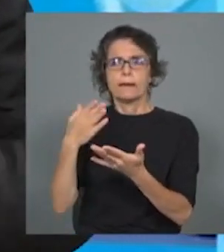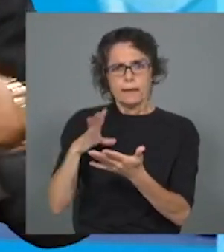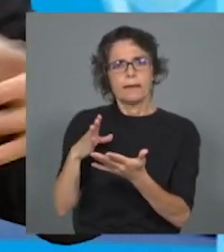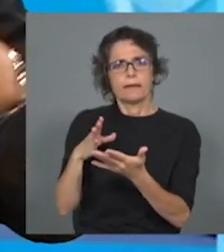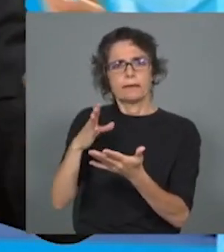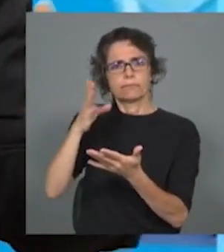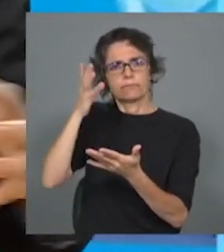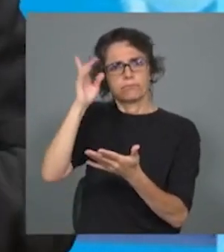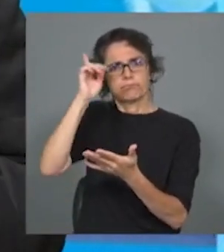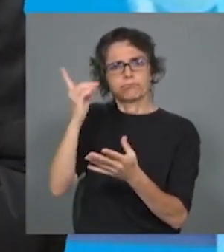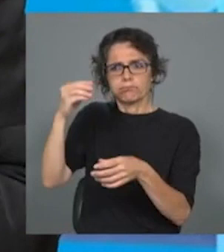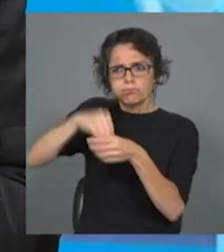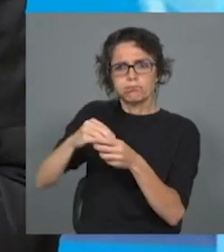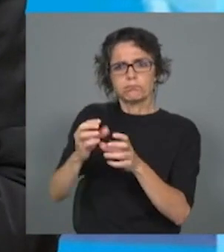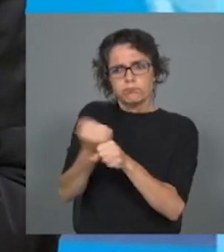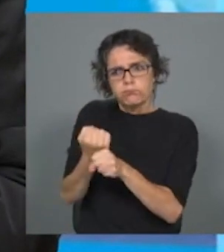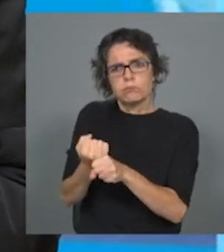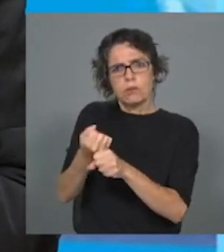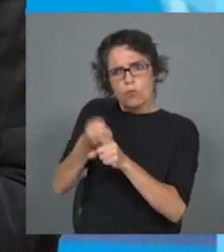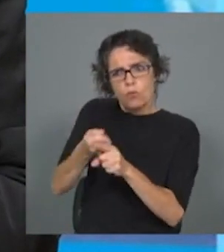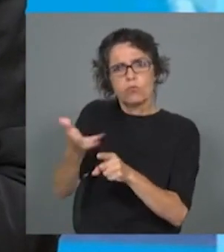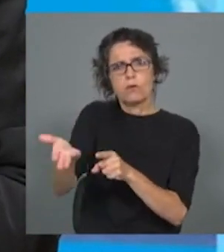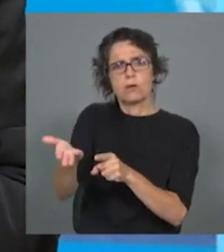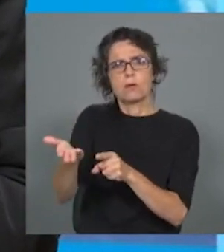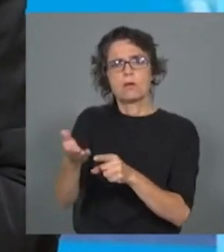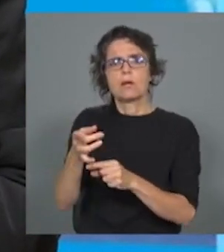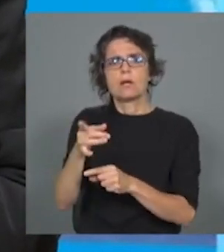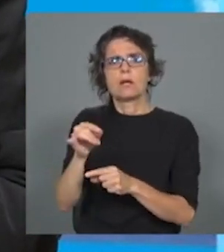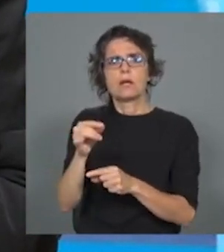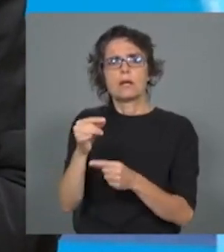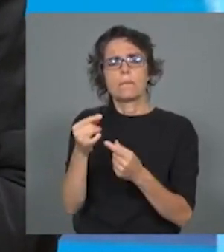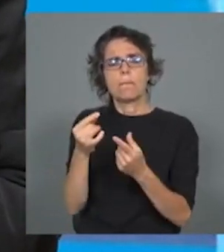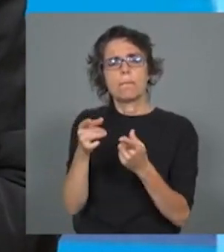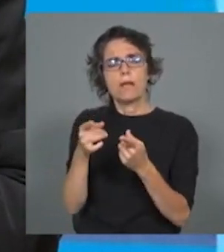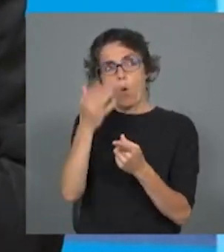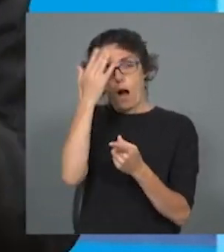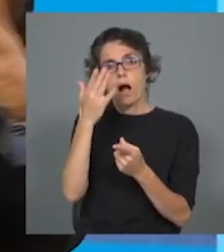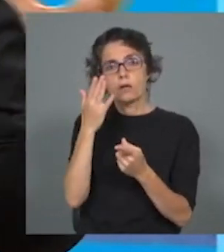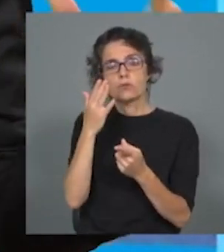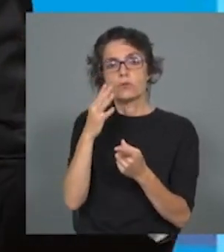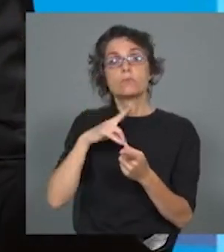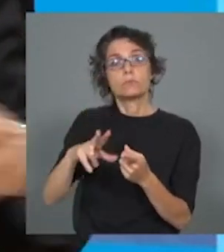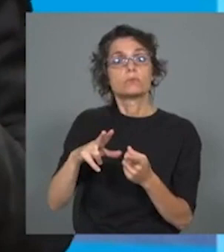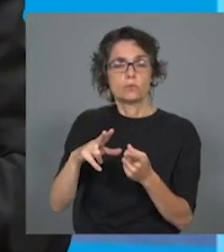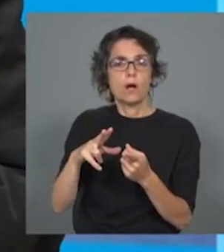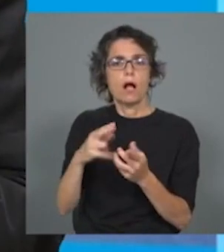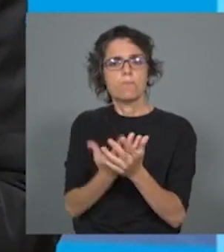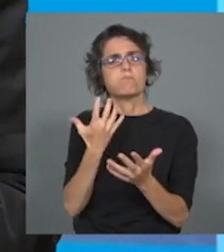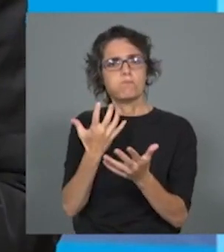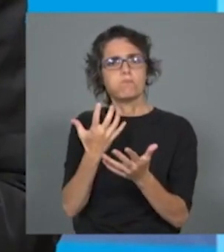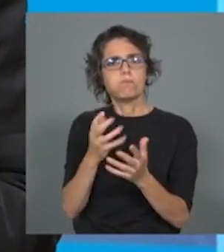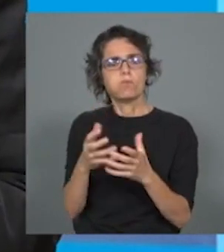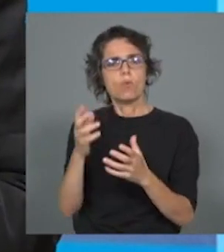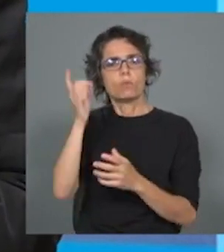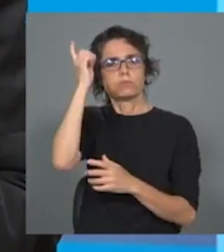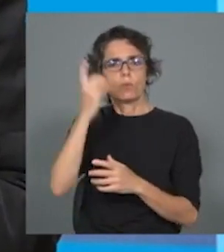esta cidadania ativa de uma maneira tão especial e que eu penso que o nosso país é dos mais significativos. O Corpo de Bombeiros